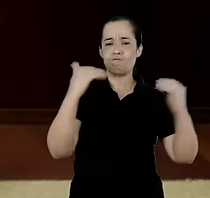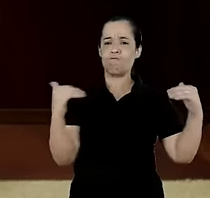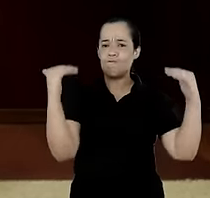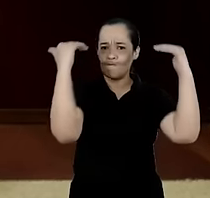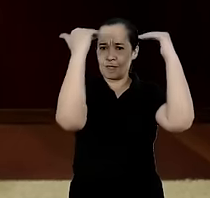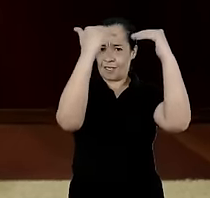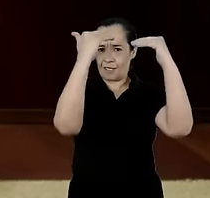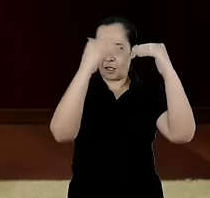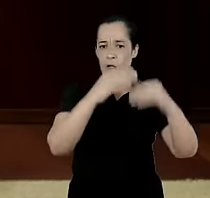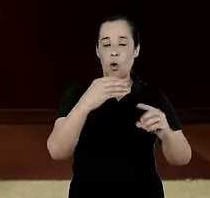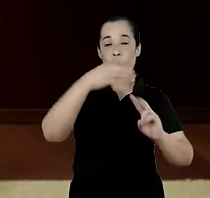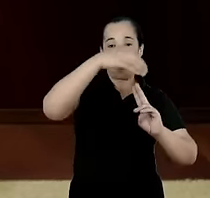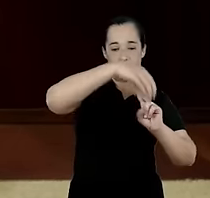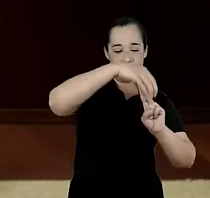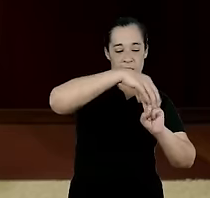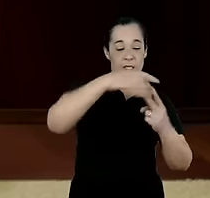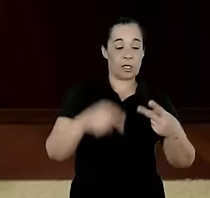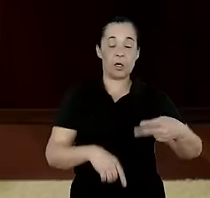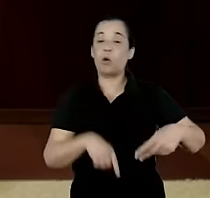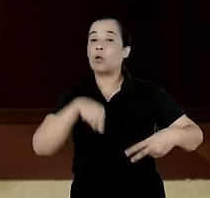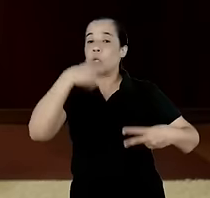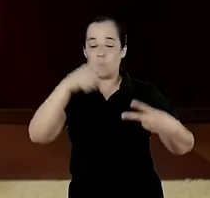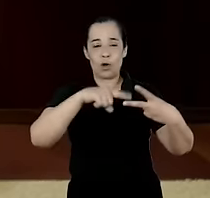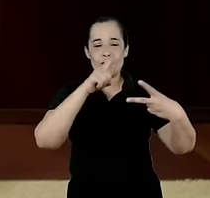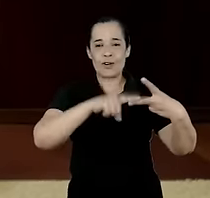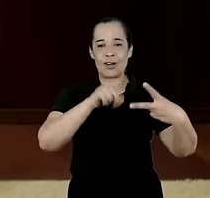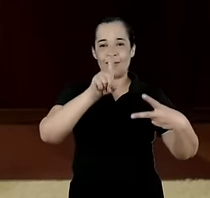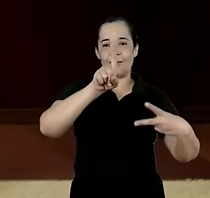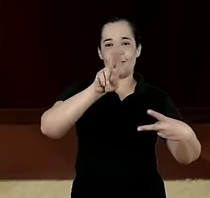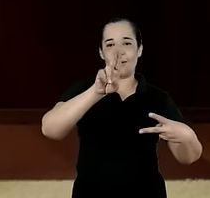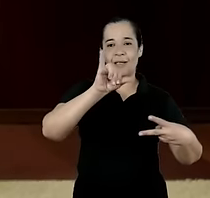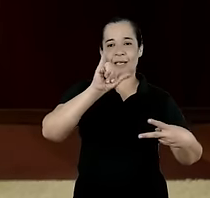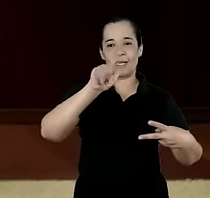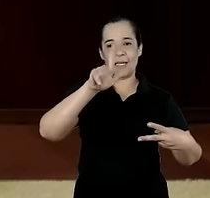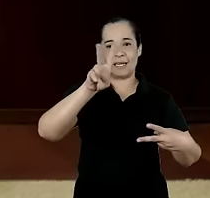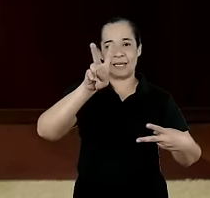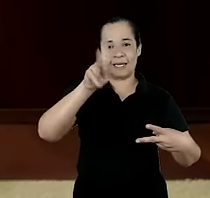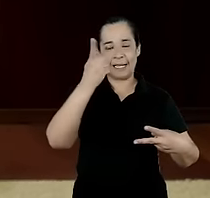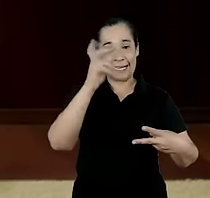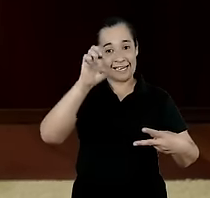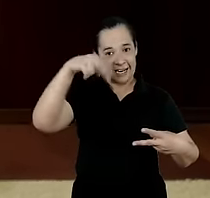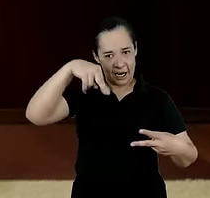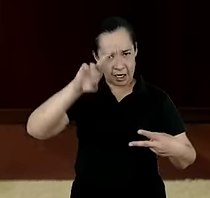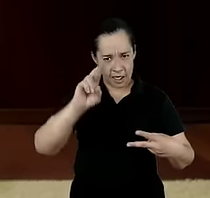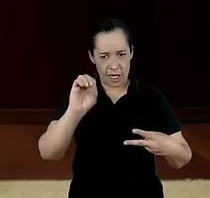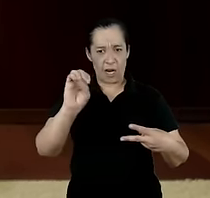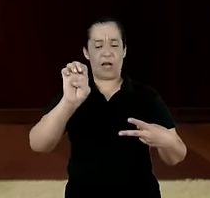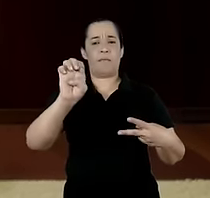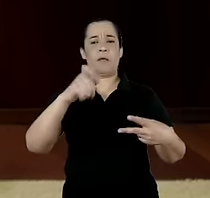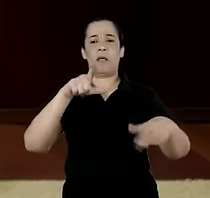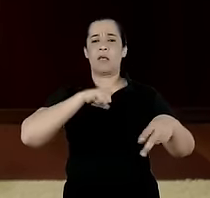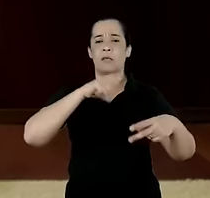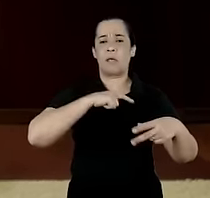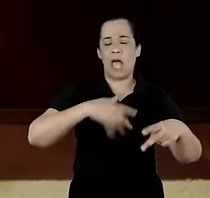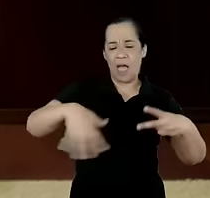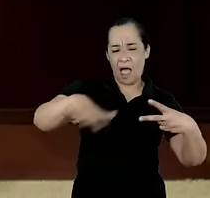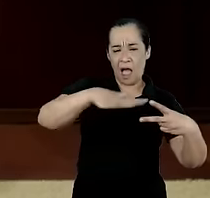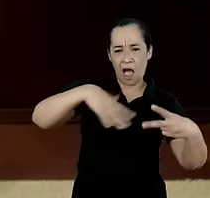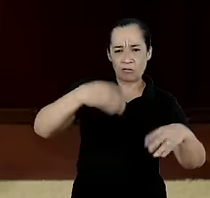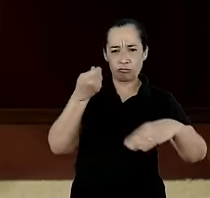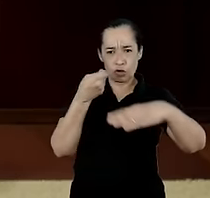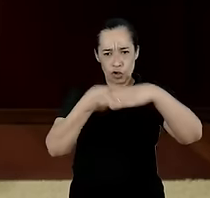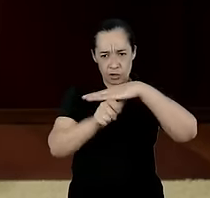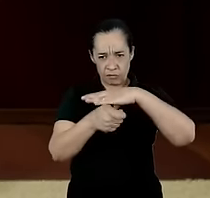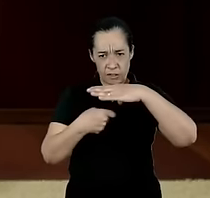Leal que é o diretor executivo responsável pela walth que tem ali todo o conjunto de áreas de investimento dentro do banco que palavras